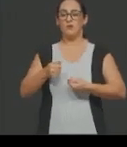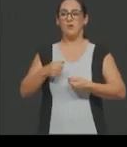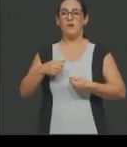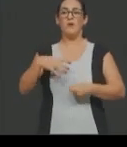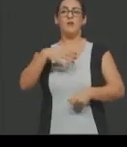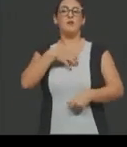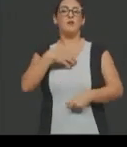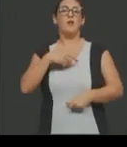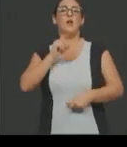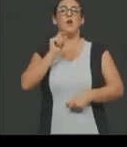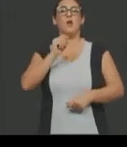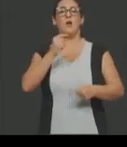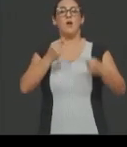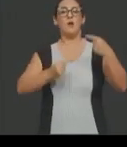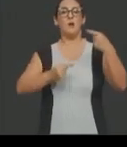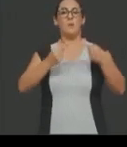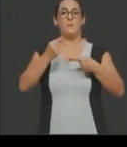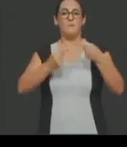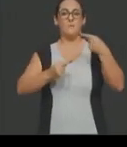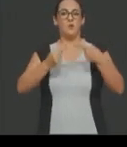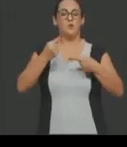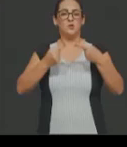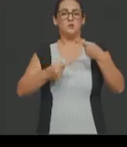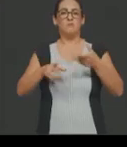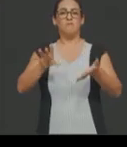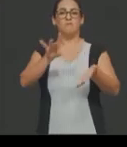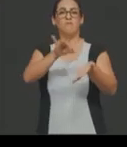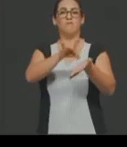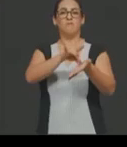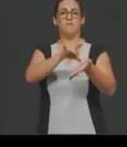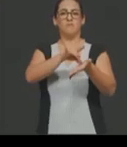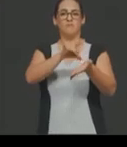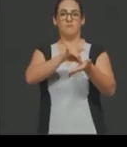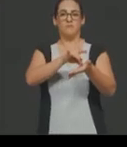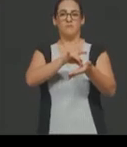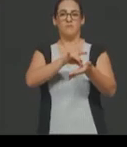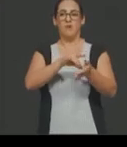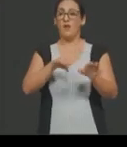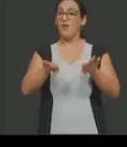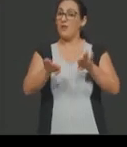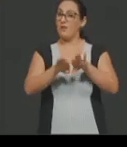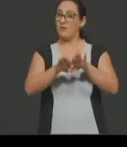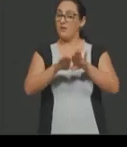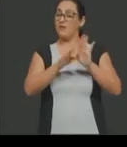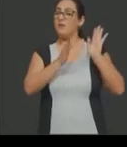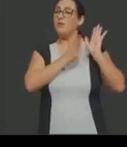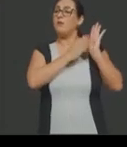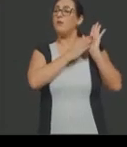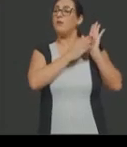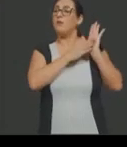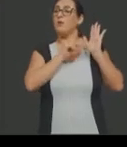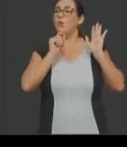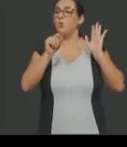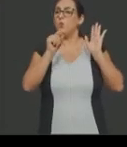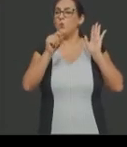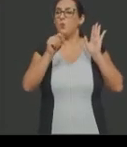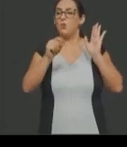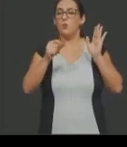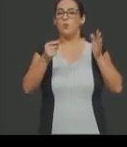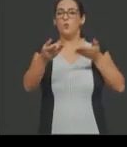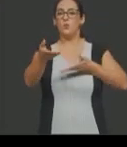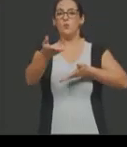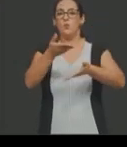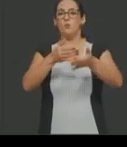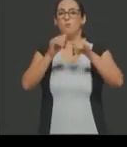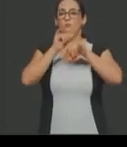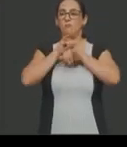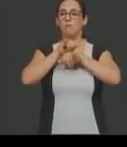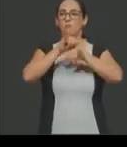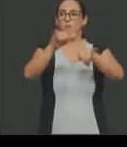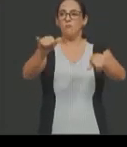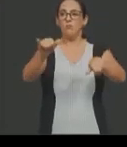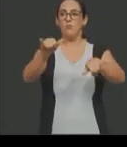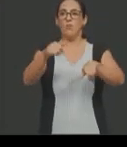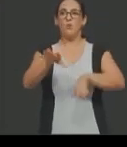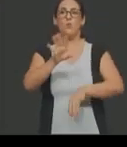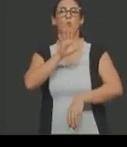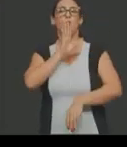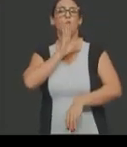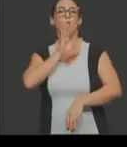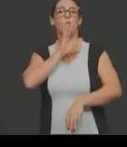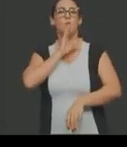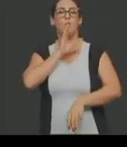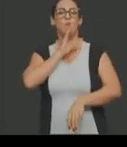de ações afirmativas. Propõe a divulgação e a produção de conhecimentos, a formação de